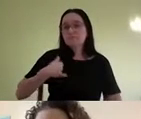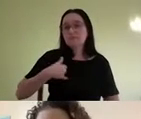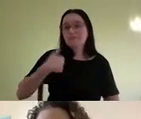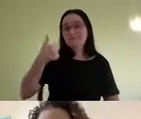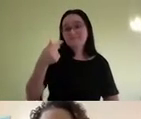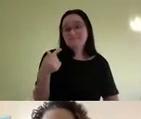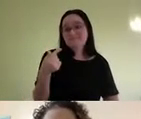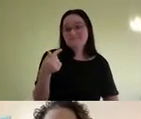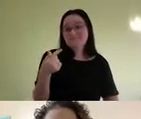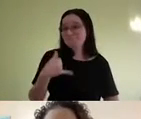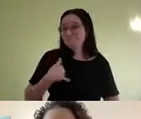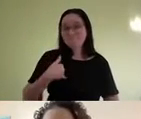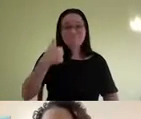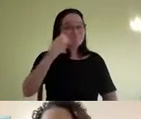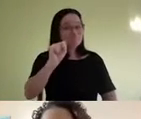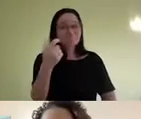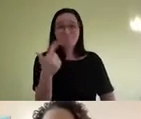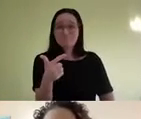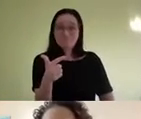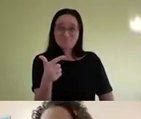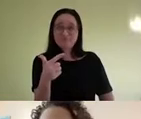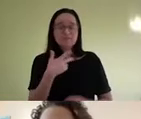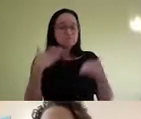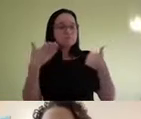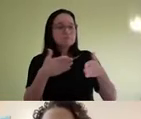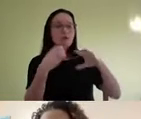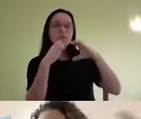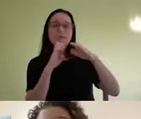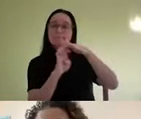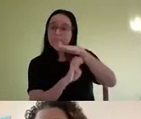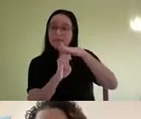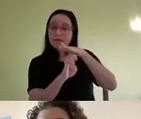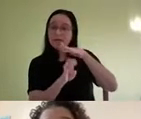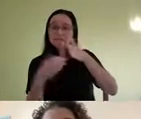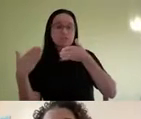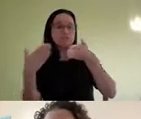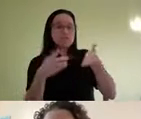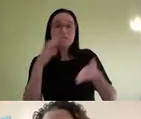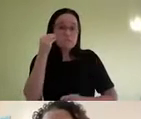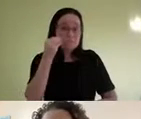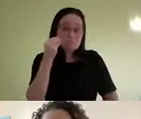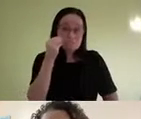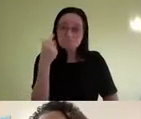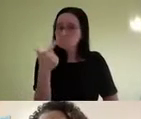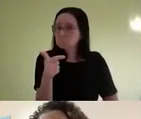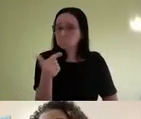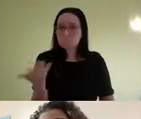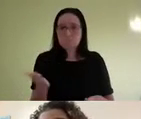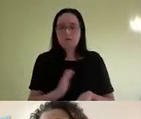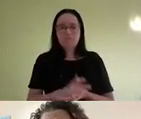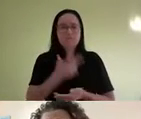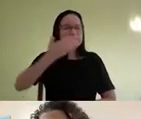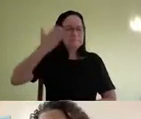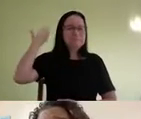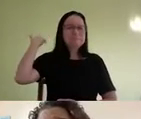18 anos, imagina você chegar numa empresa, mandar seu currículo sem nenhuma experiência, porque as empresas naquela época